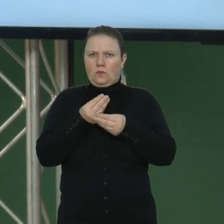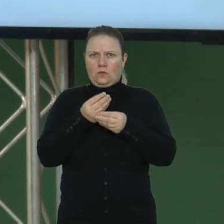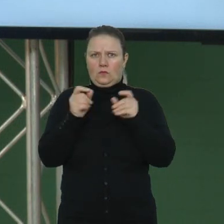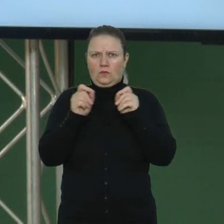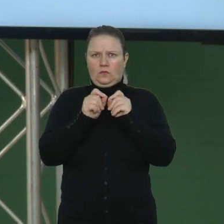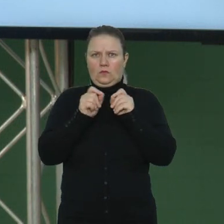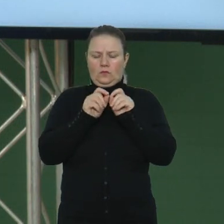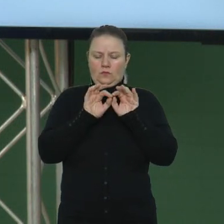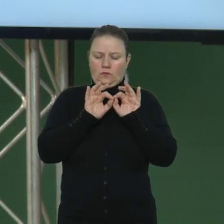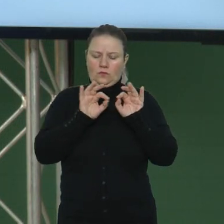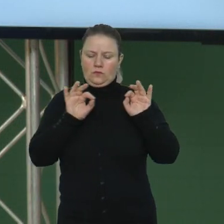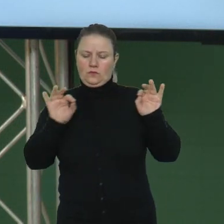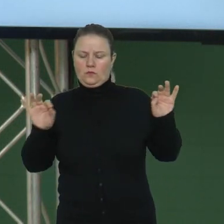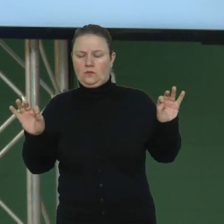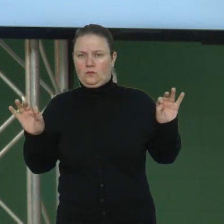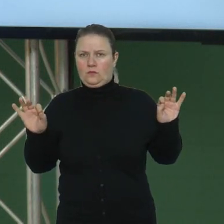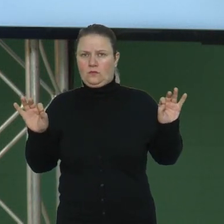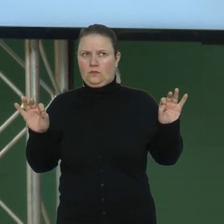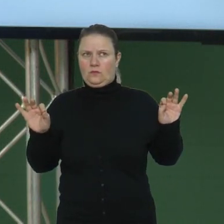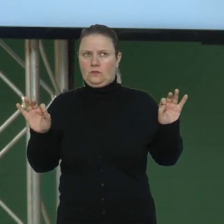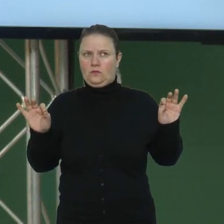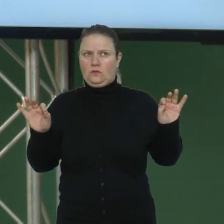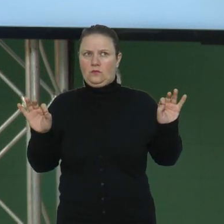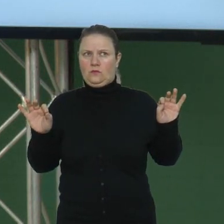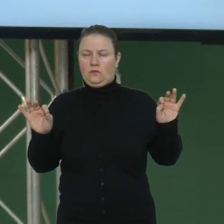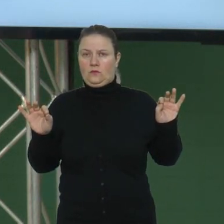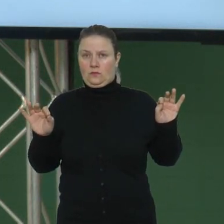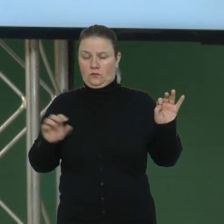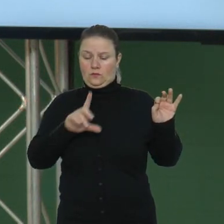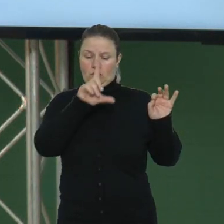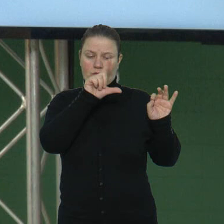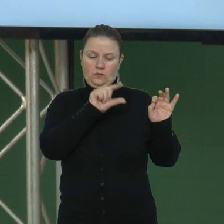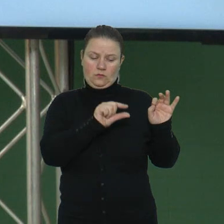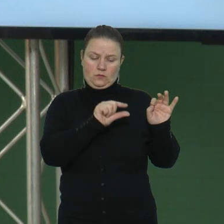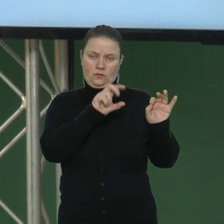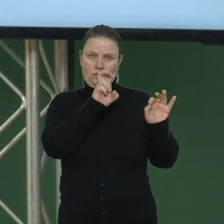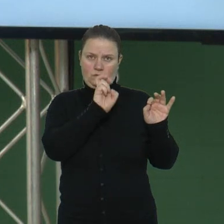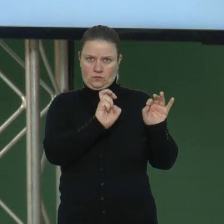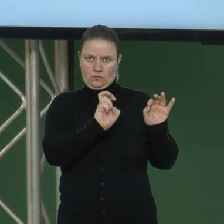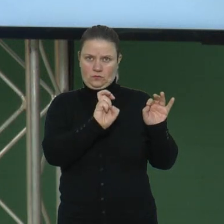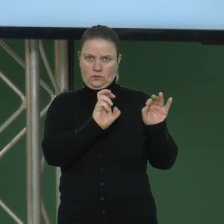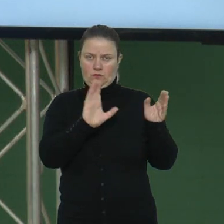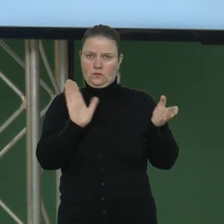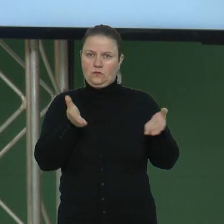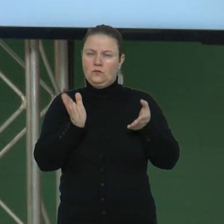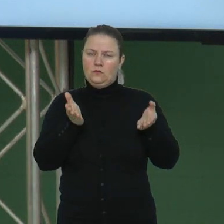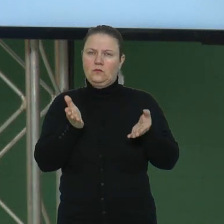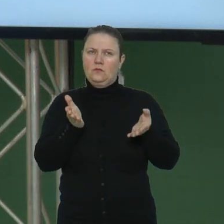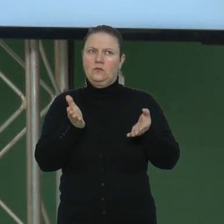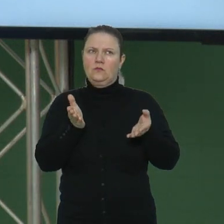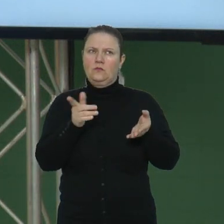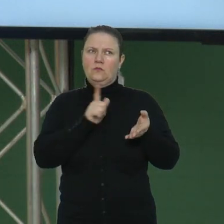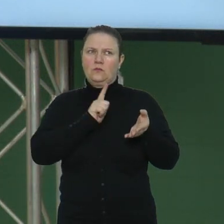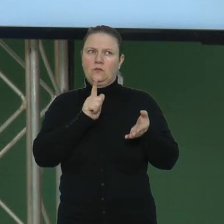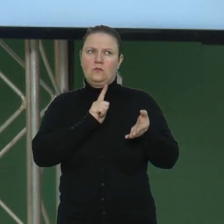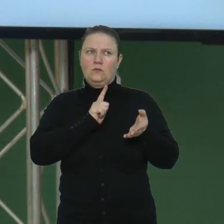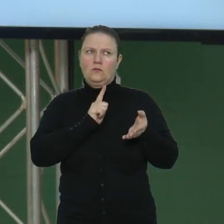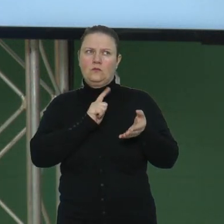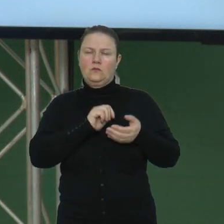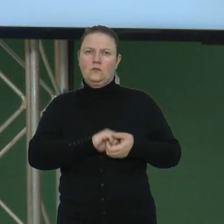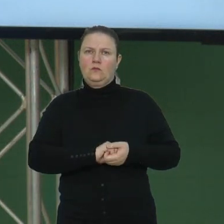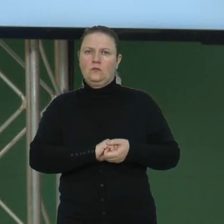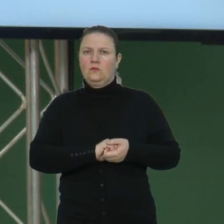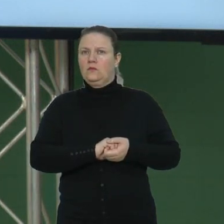situação? Então o módulo, o que acontece? Ele é menor do que 5. Em relação à propriedade, quando eu tenho que o módulo ele é menor do